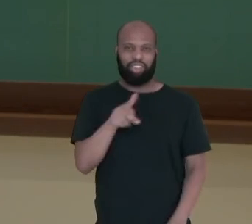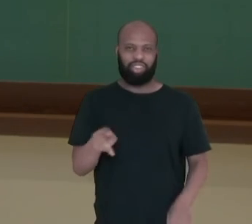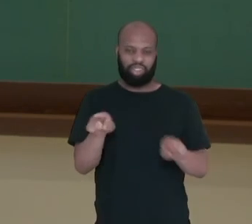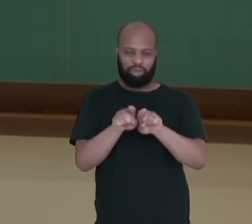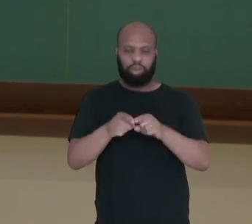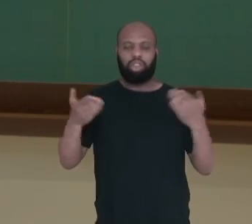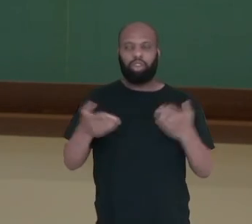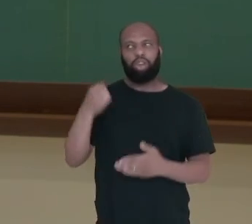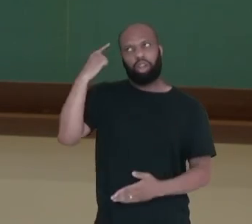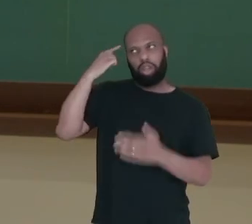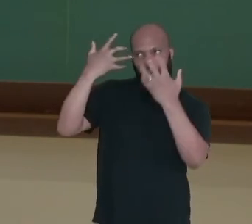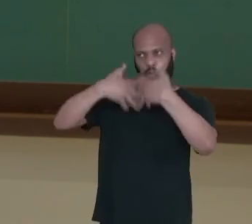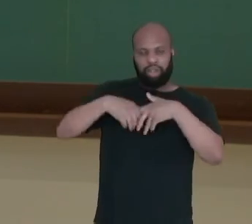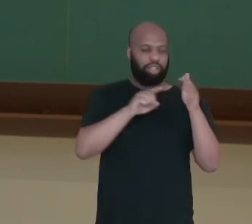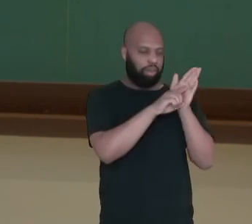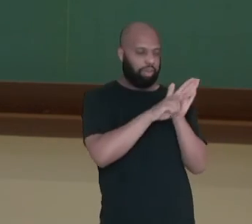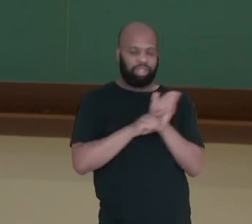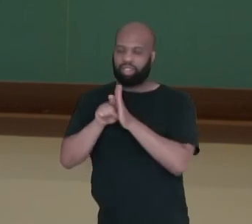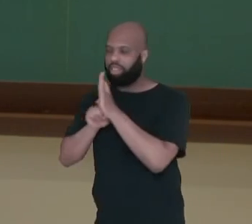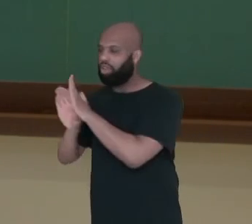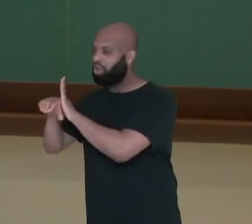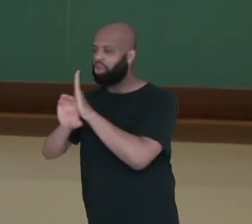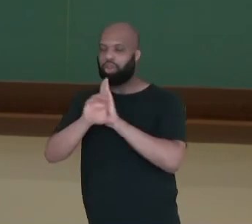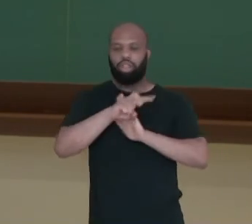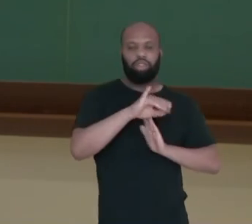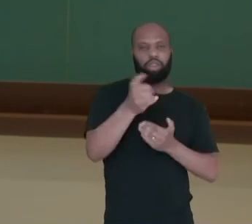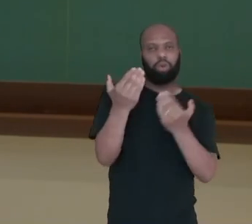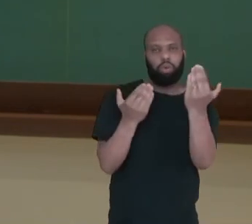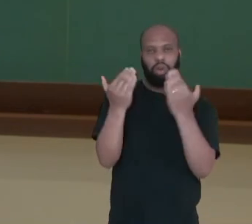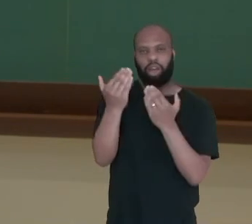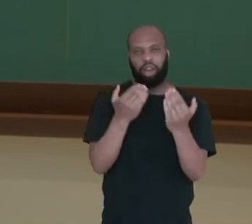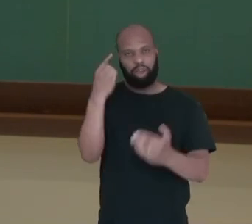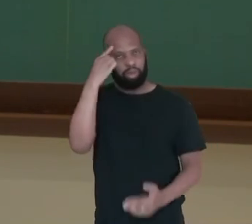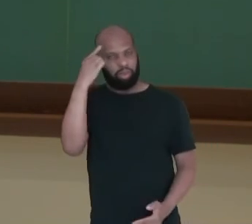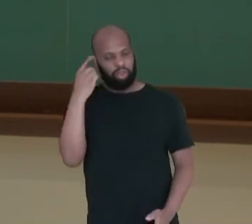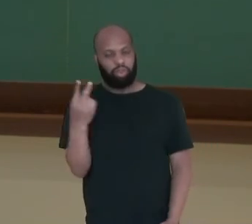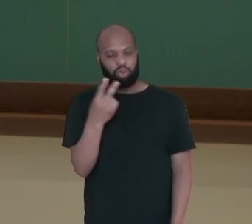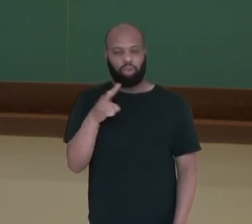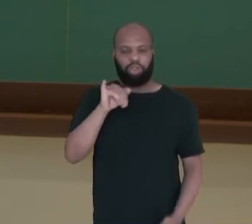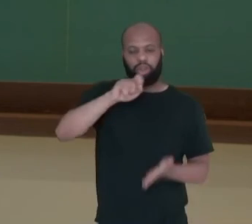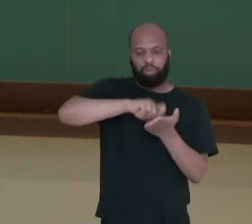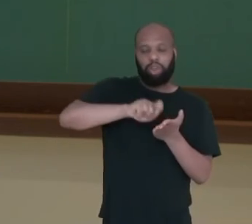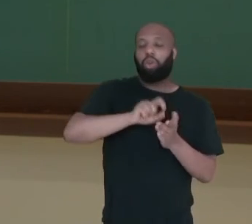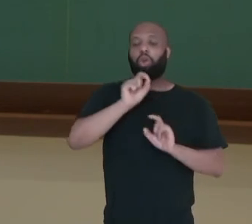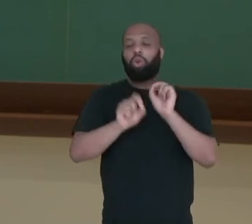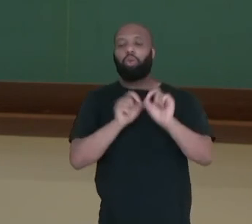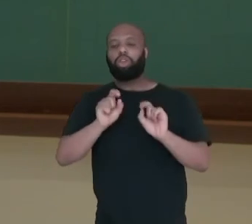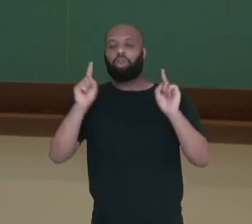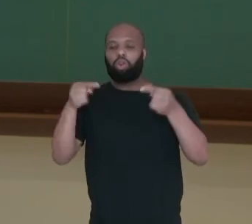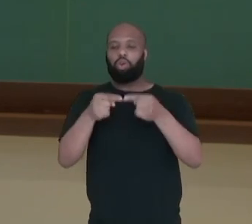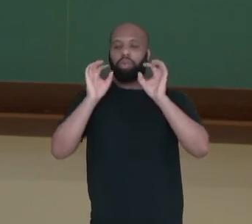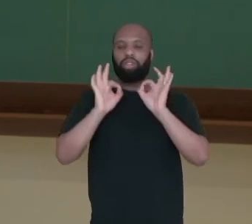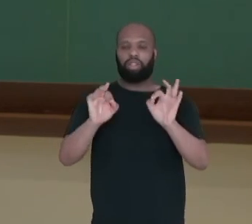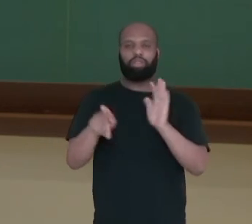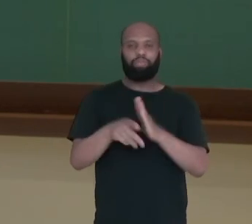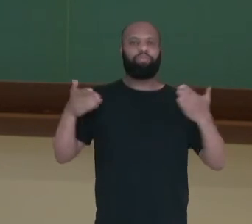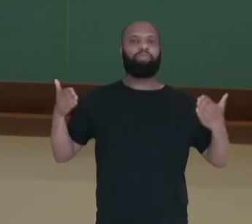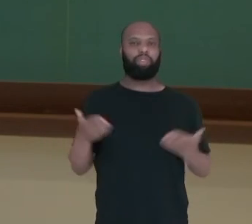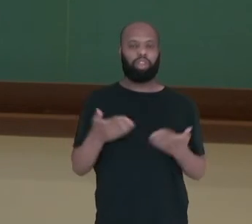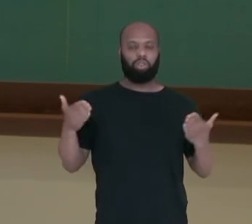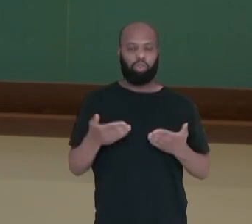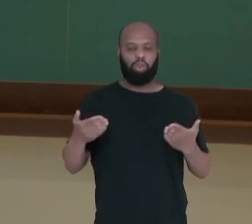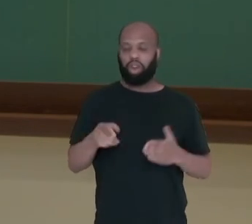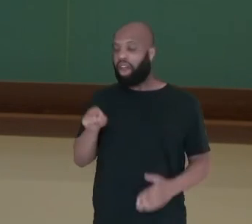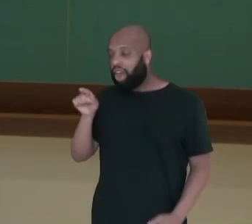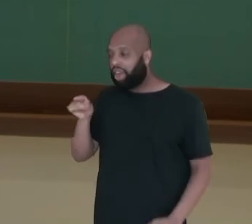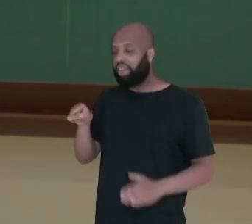vai pensar esses dois conceitos, comparar essas duas ideias e dizer qual delas é preferível, né? A virtude